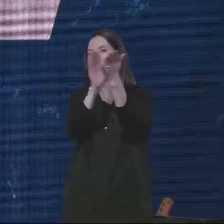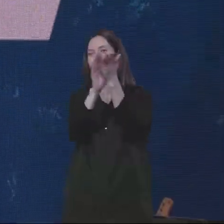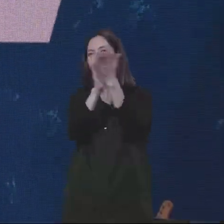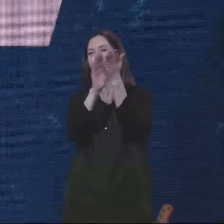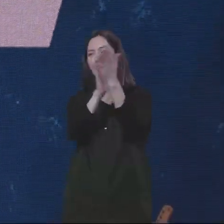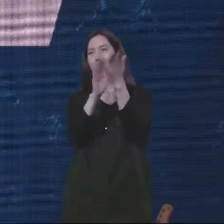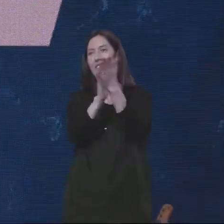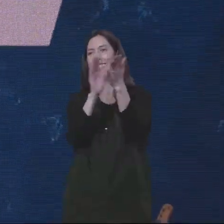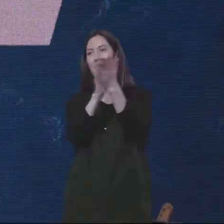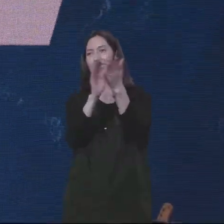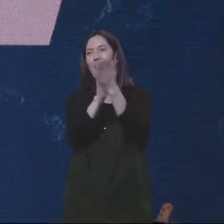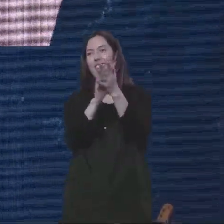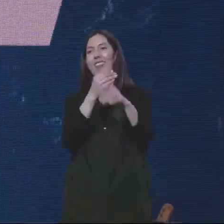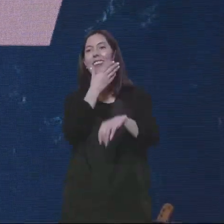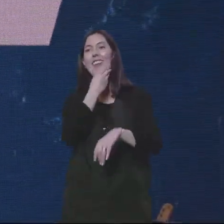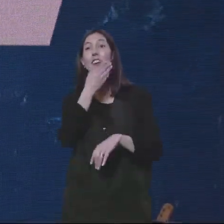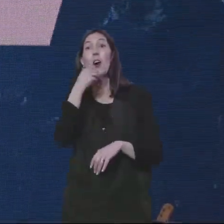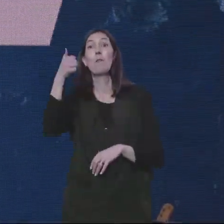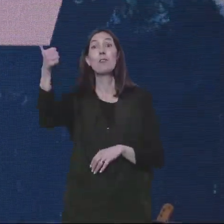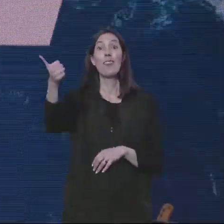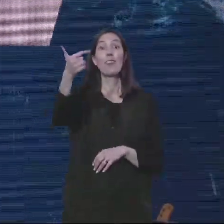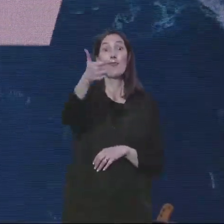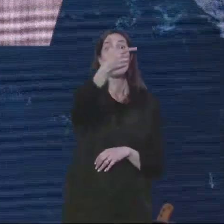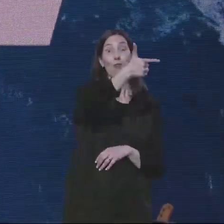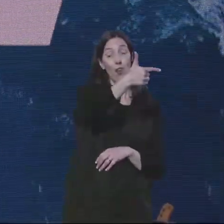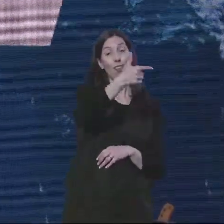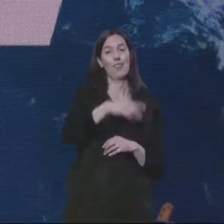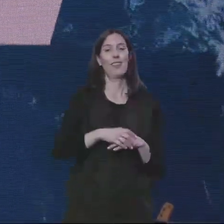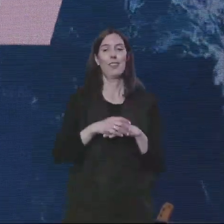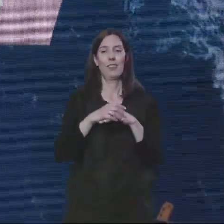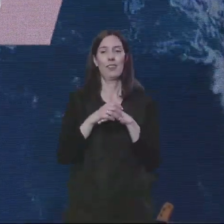122 anos. Aí eu vou pedir um zoom da câmera.